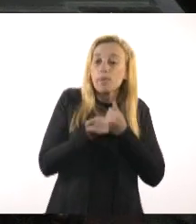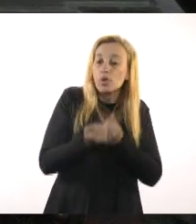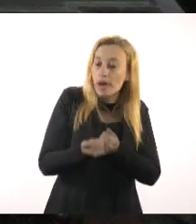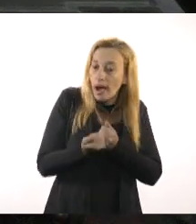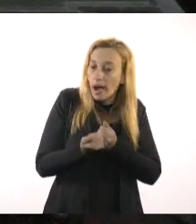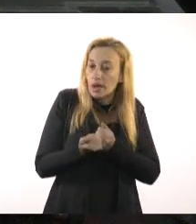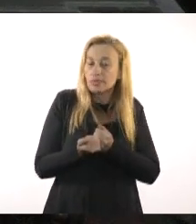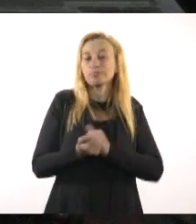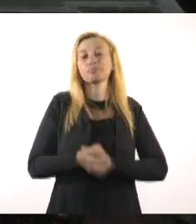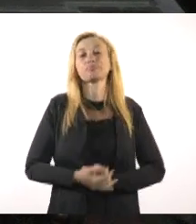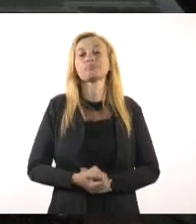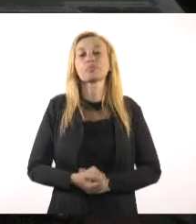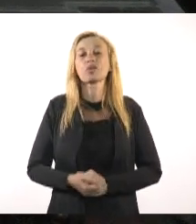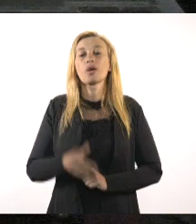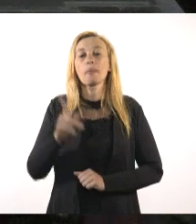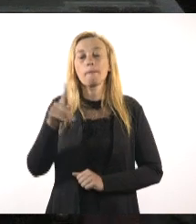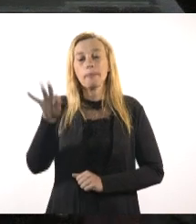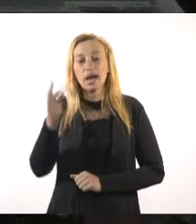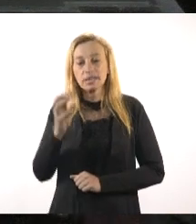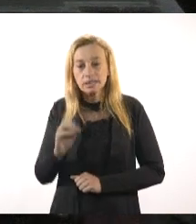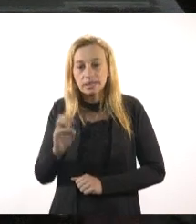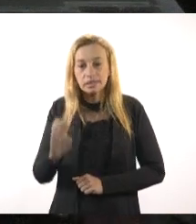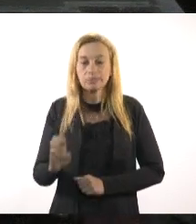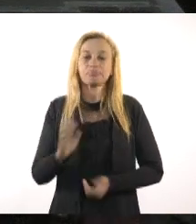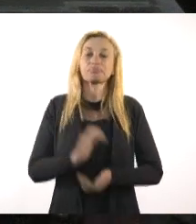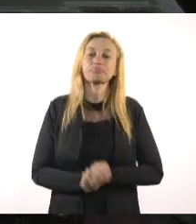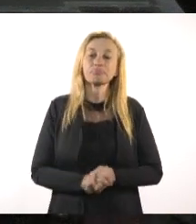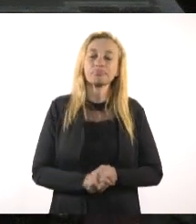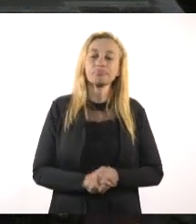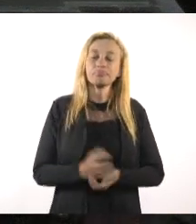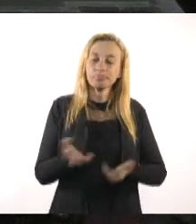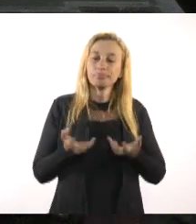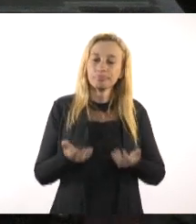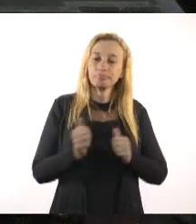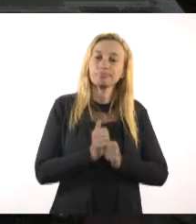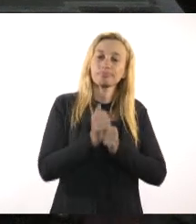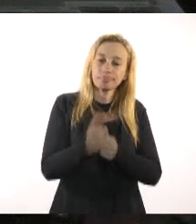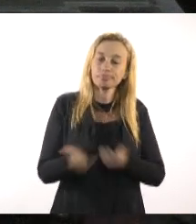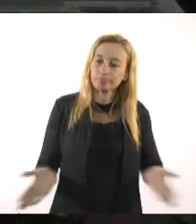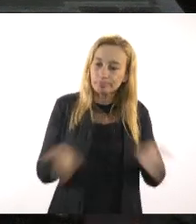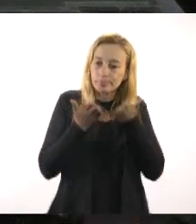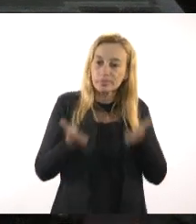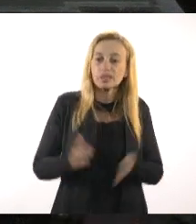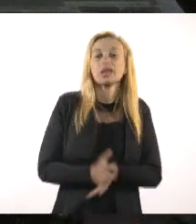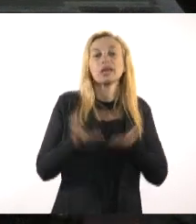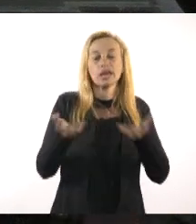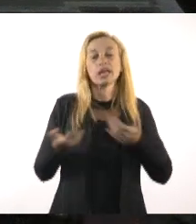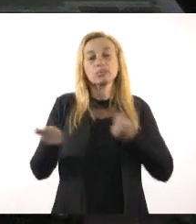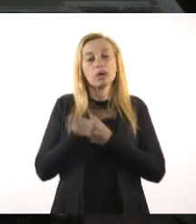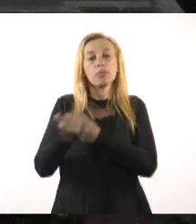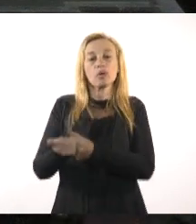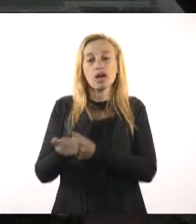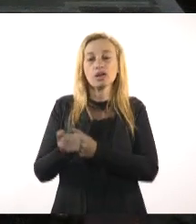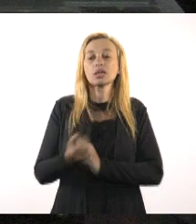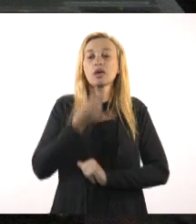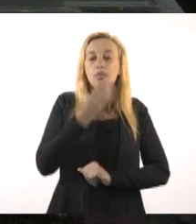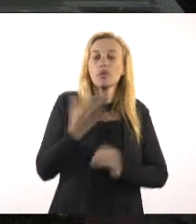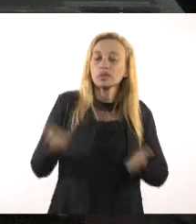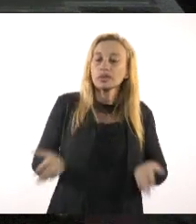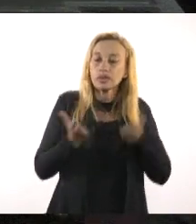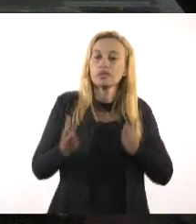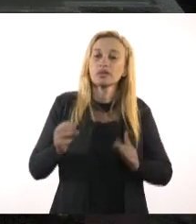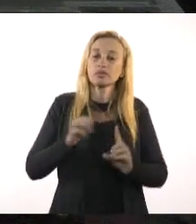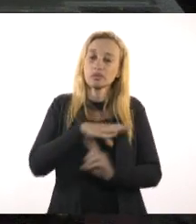bem, o Padre Manangão, nós queremos ser condutores de boas iniciativas, nós queremos apoiar as boas iniciativas da nossa